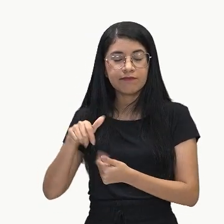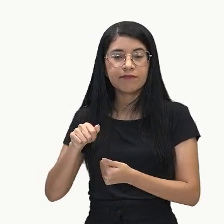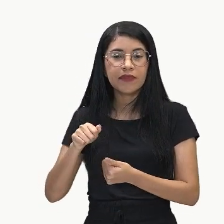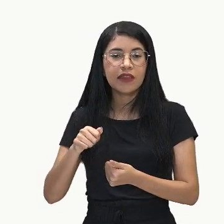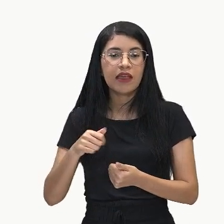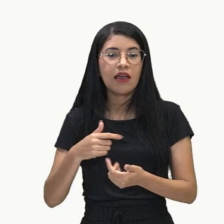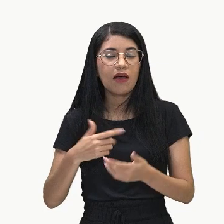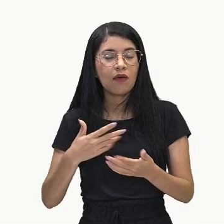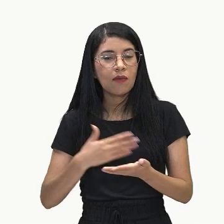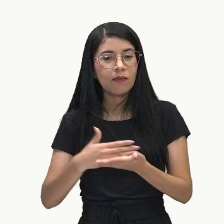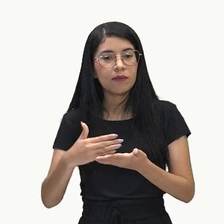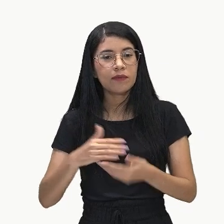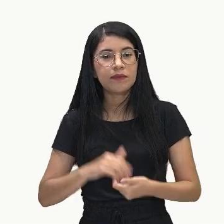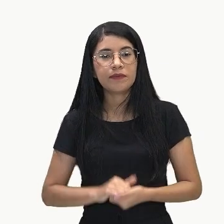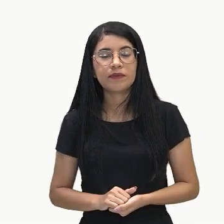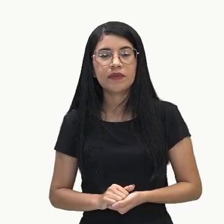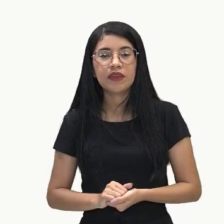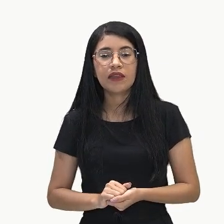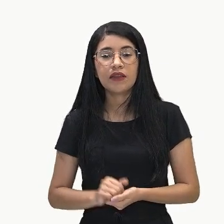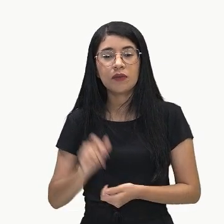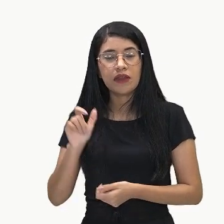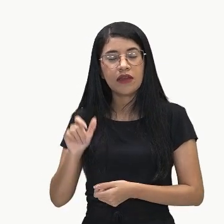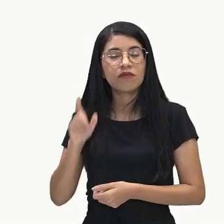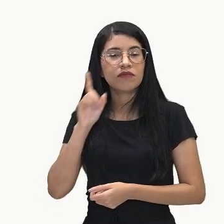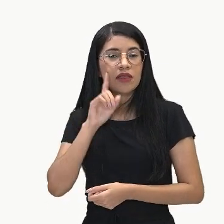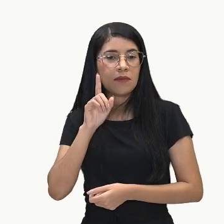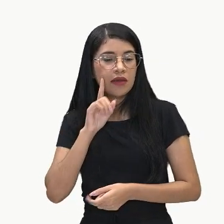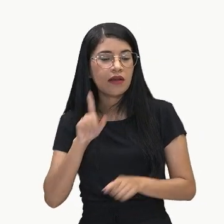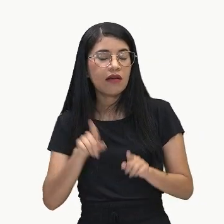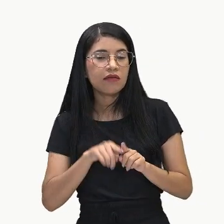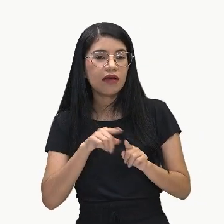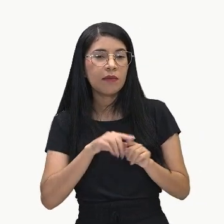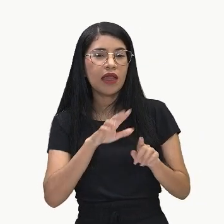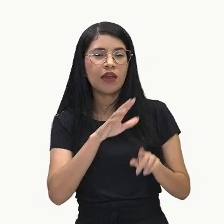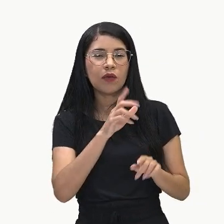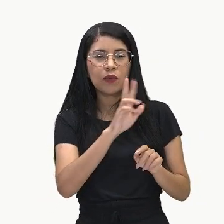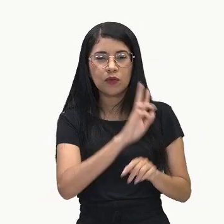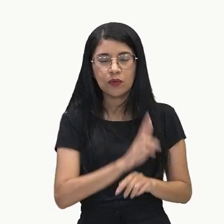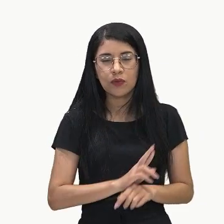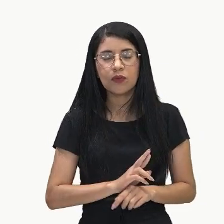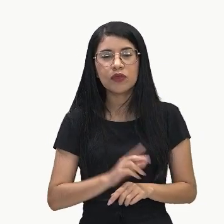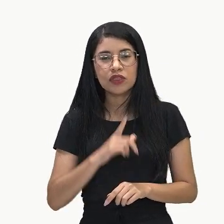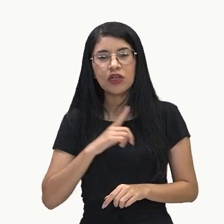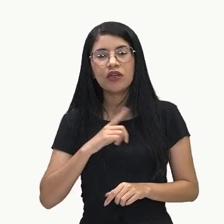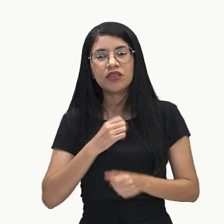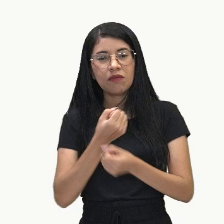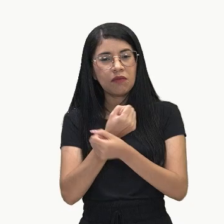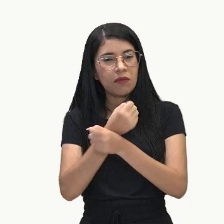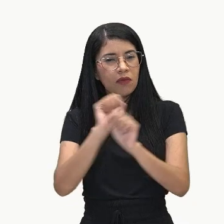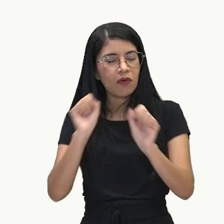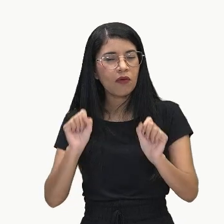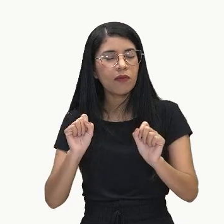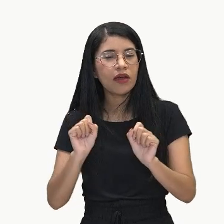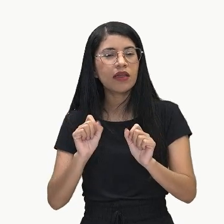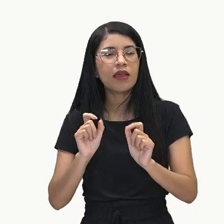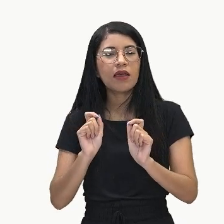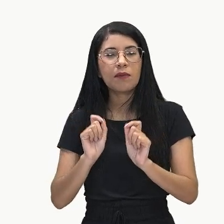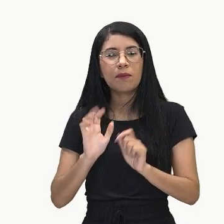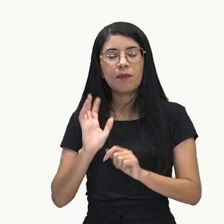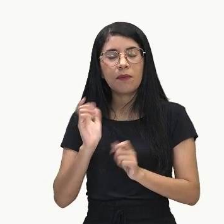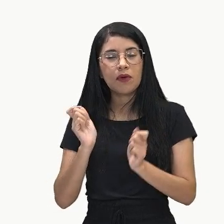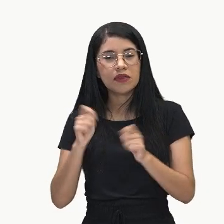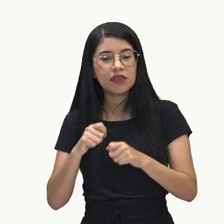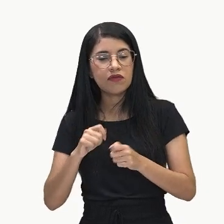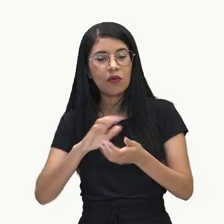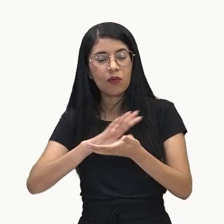visto que tanto americanos como soviéticos possuíam bombas atômicas capazes de aniquilar